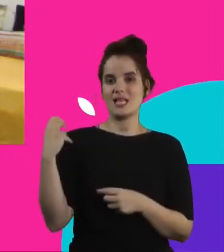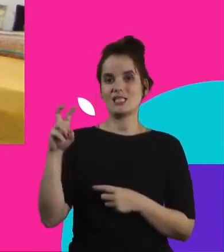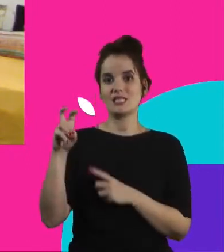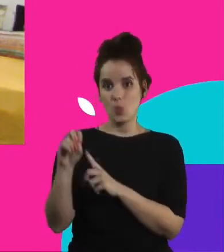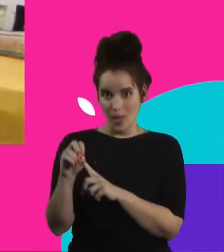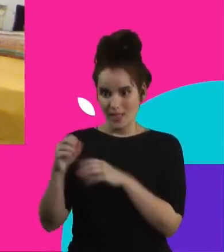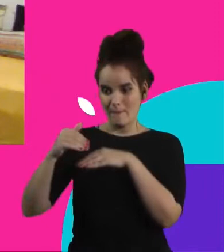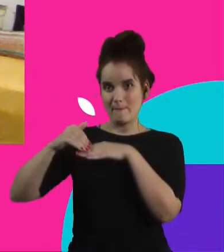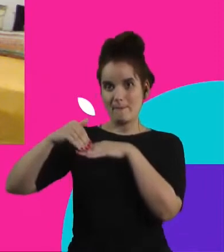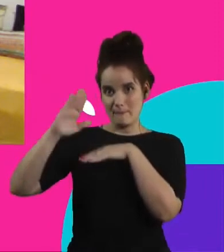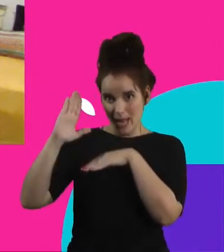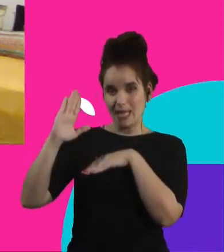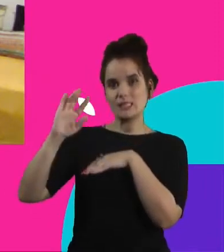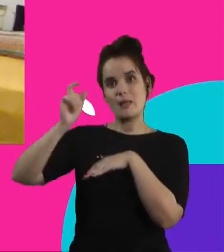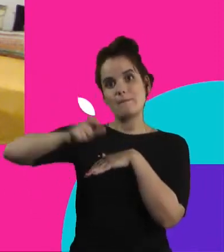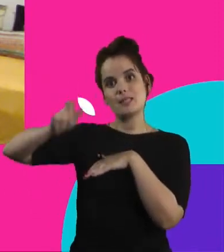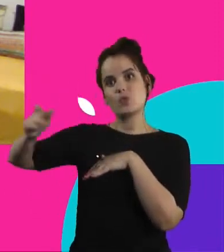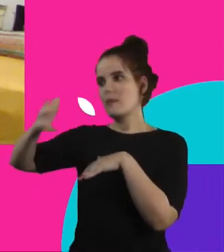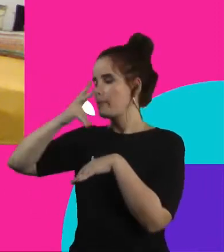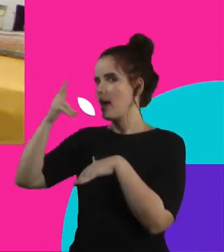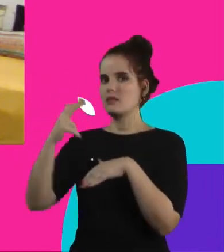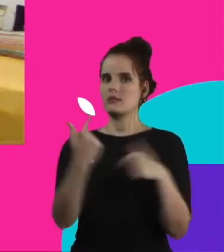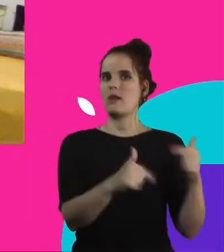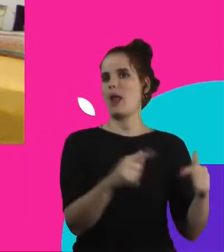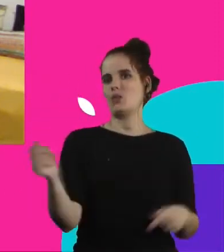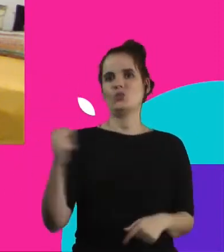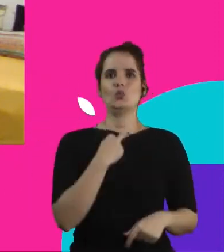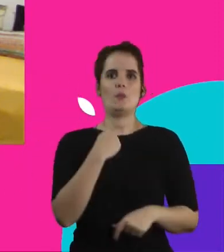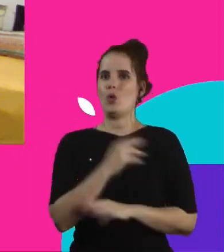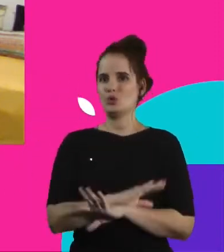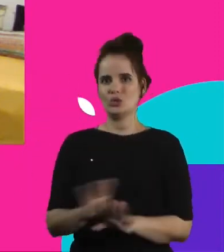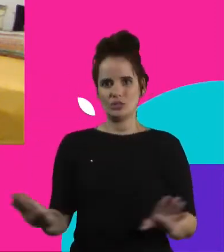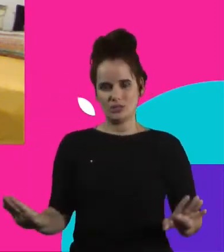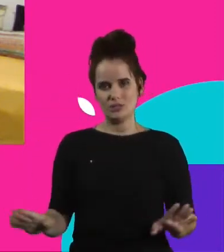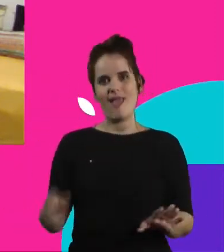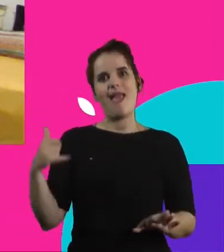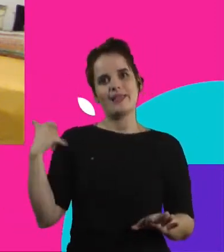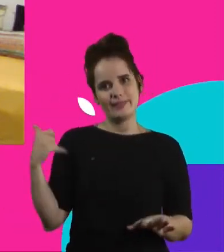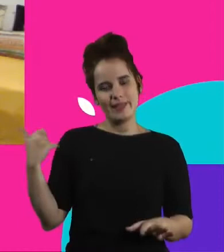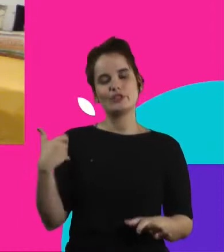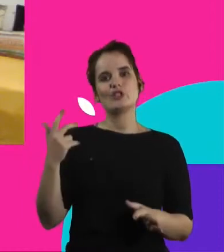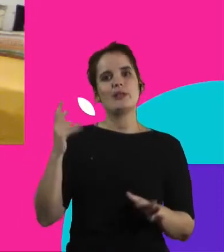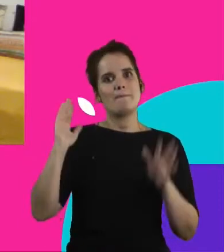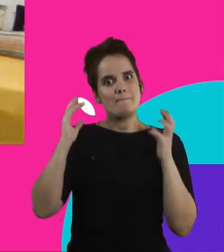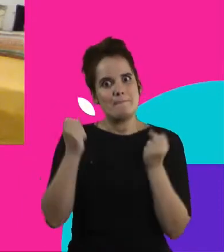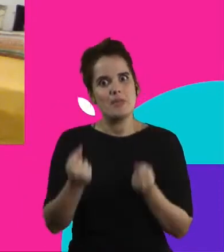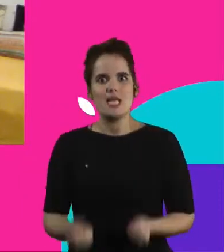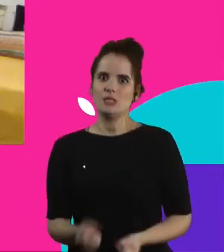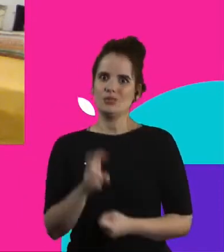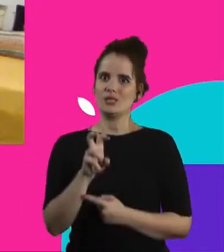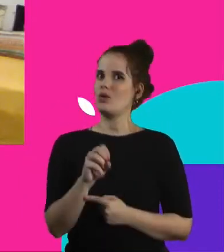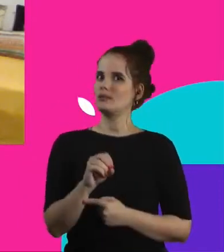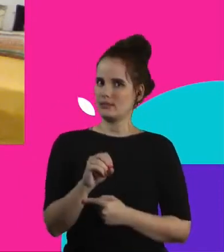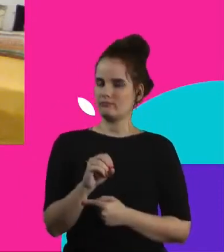né, generalizando, as pessoas ficam invisíveis no mercado de trabalho. Então, é uma idade que já tem um peso muito grande, 50 anos no